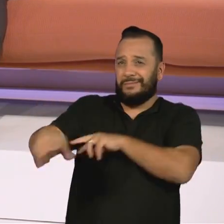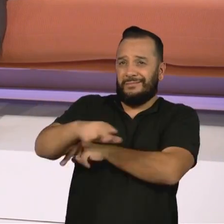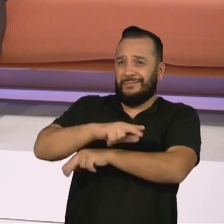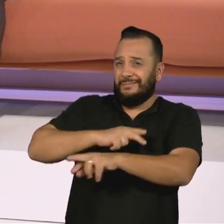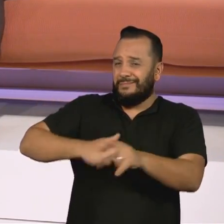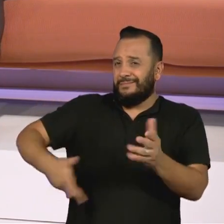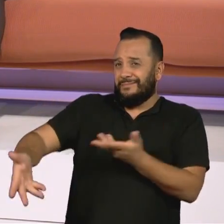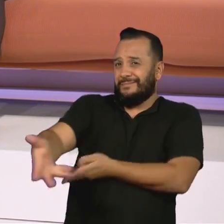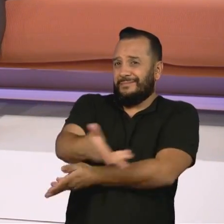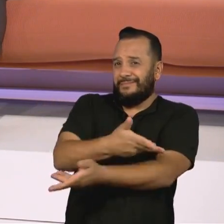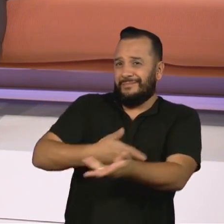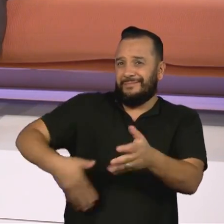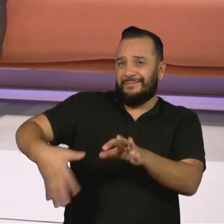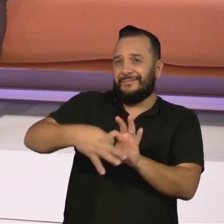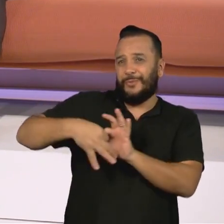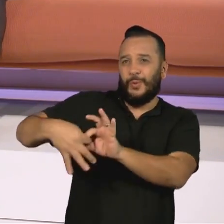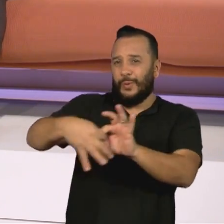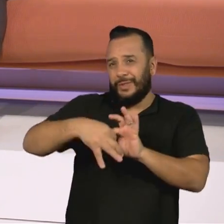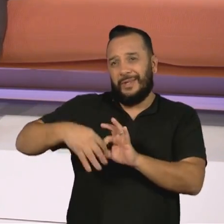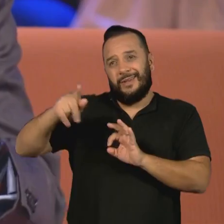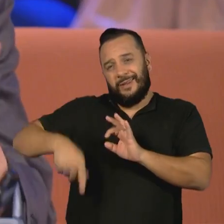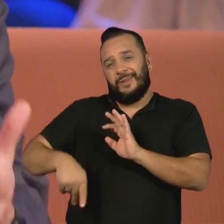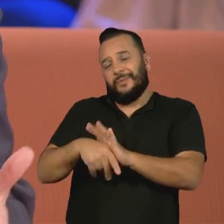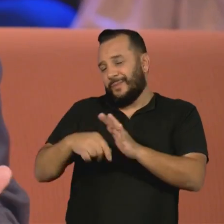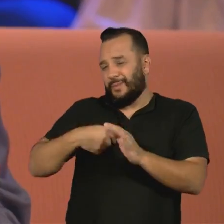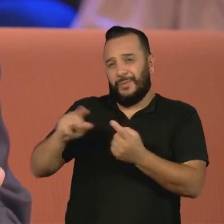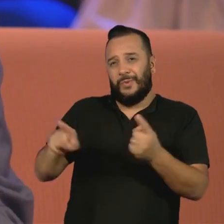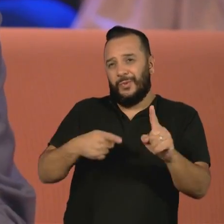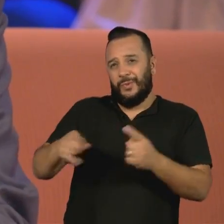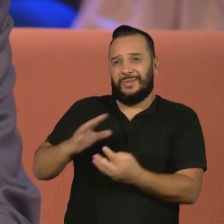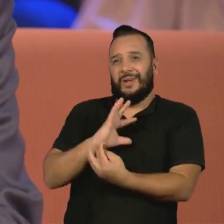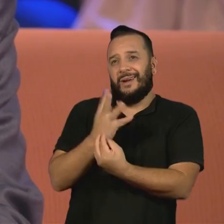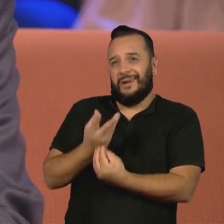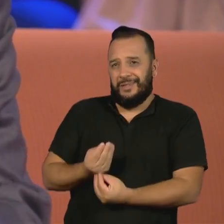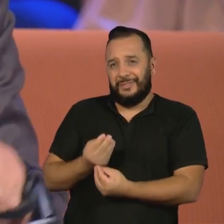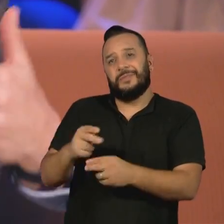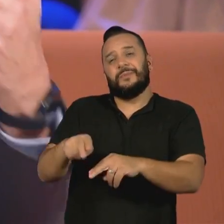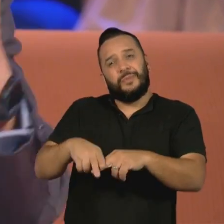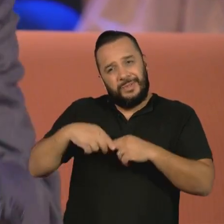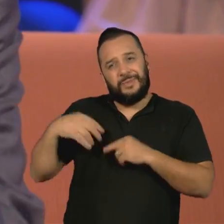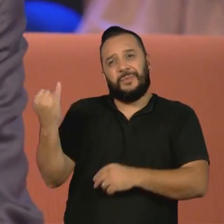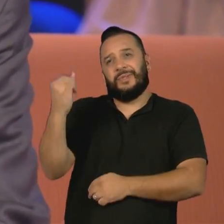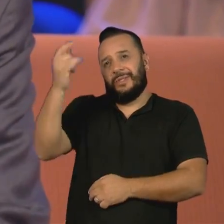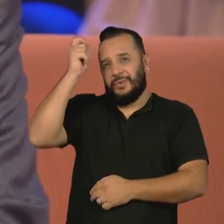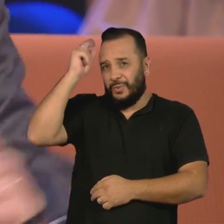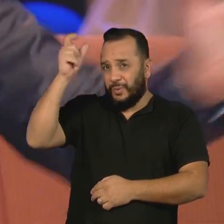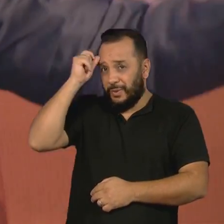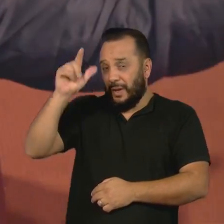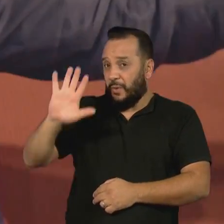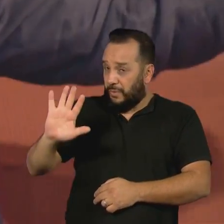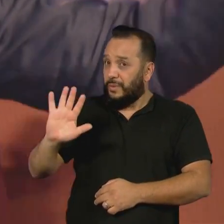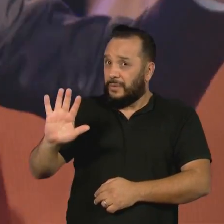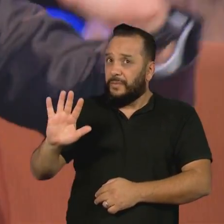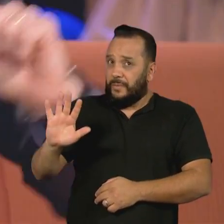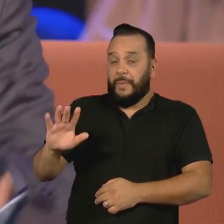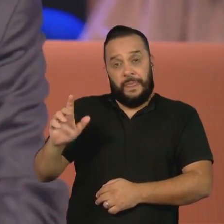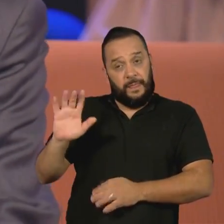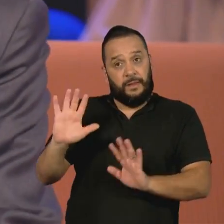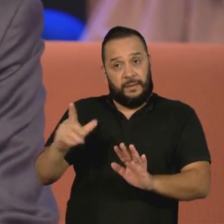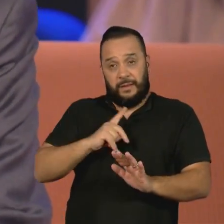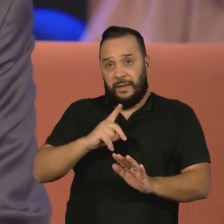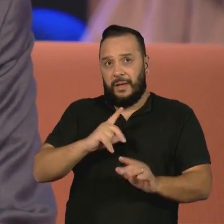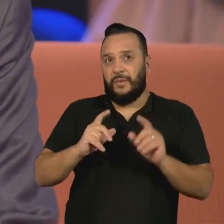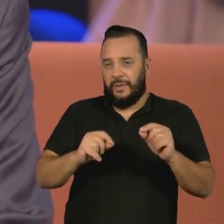nos une, né? Com música, com arte, por isso que é tão importante as questões culturais. Né? Isso que faz... Aliás, é uma palavra linda, que é jurídica,